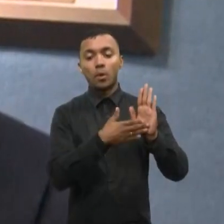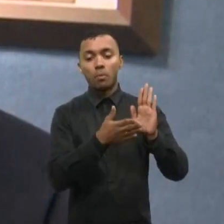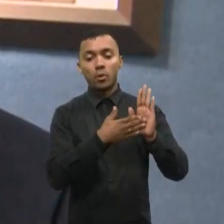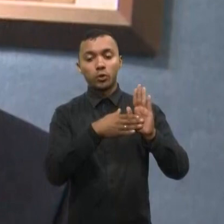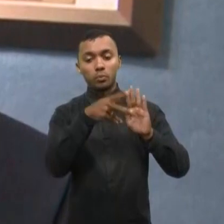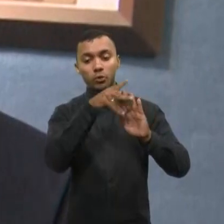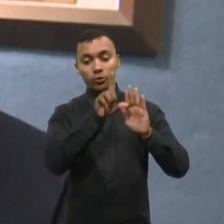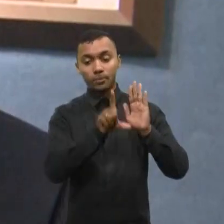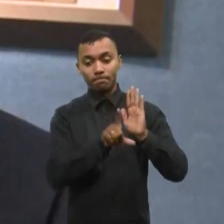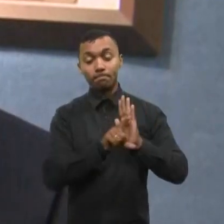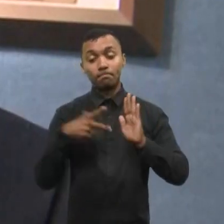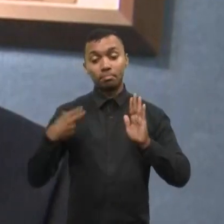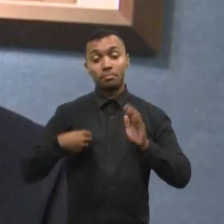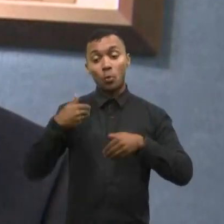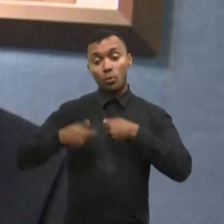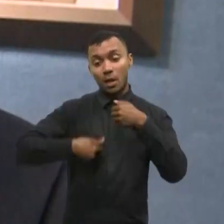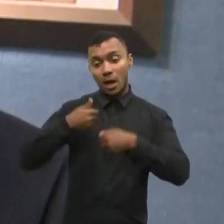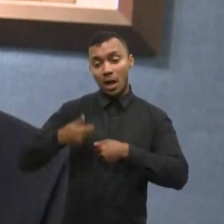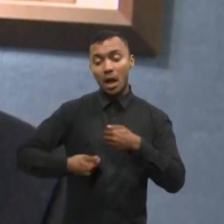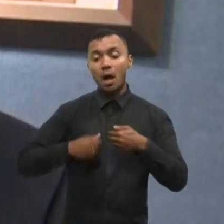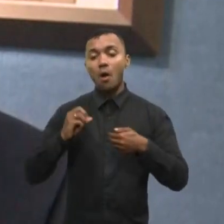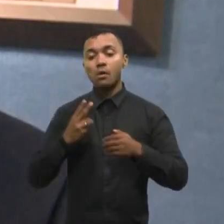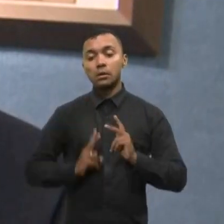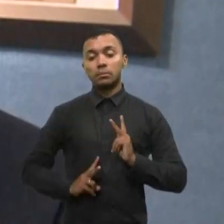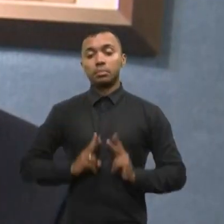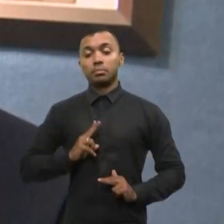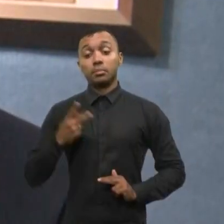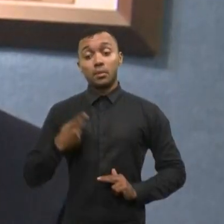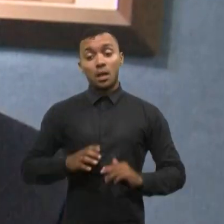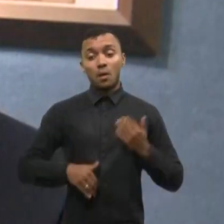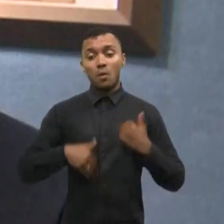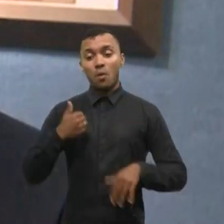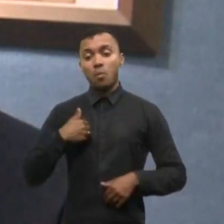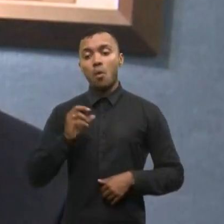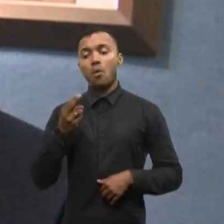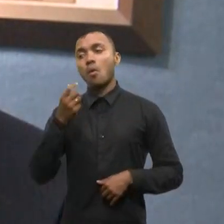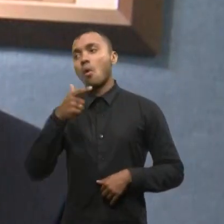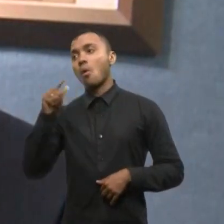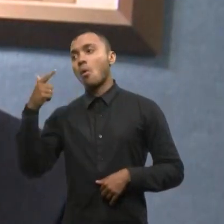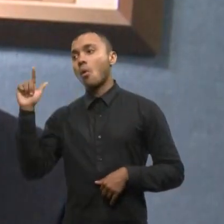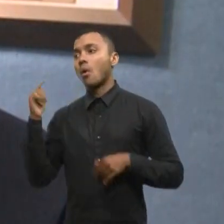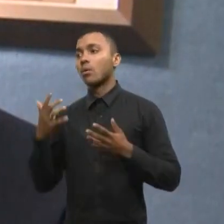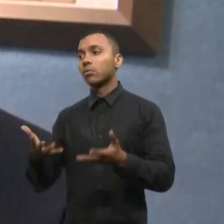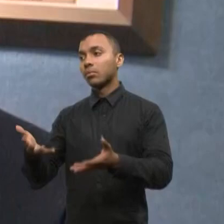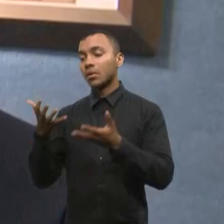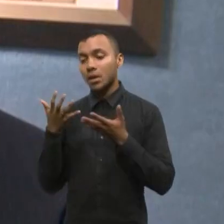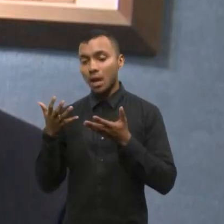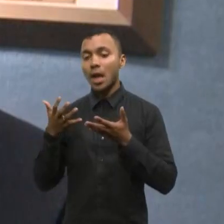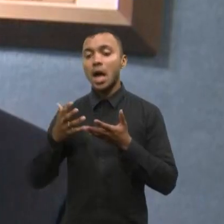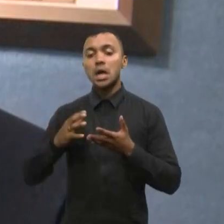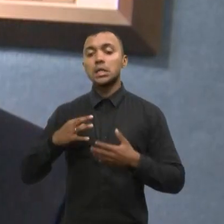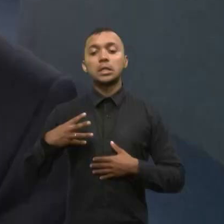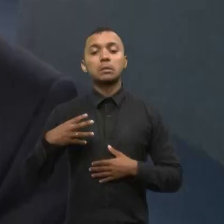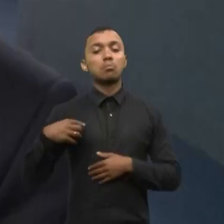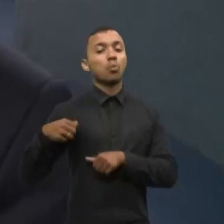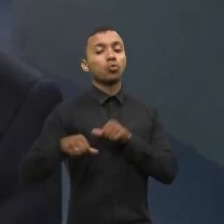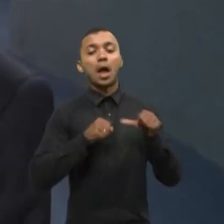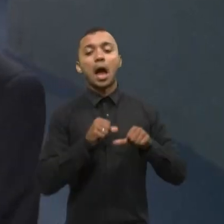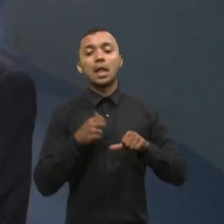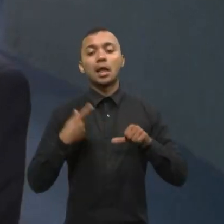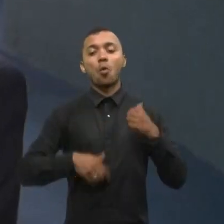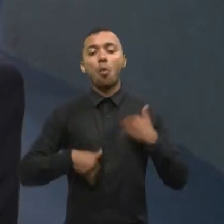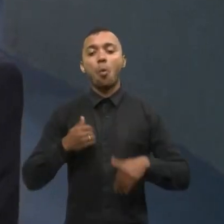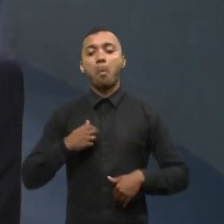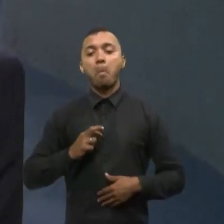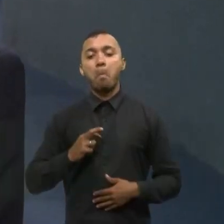de hormonioterapia, intervenções cirúrgicas e outros tratamentos com fins de transição de gênero em menores de idade. Nós já